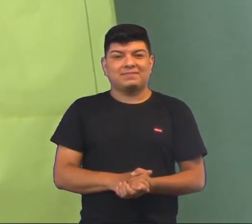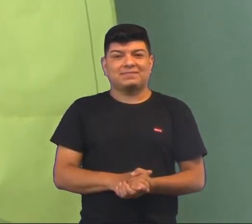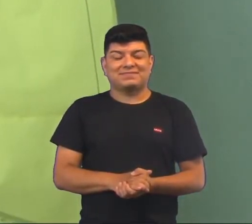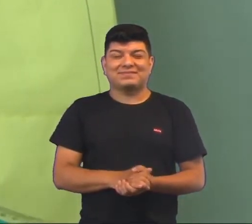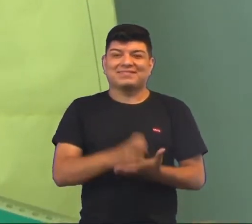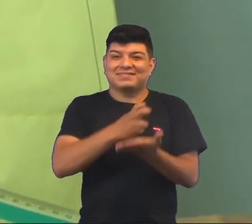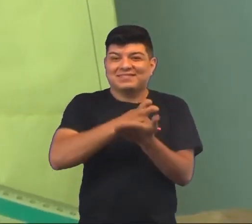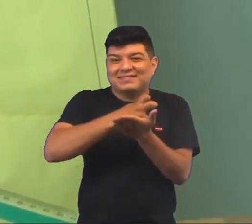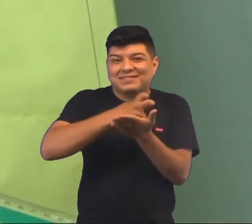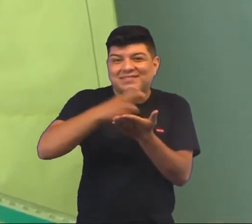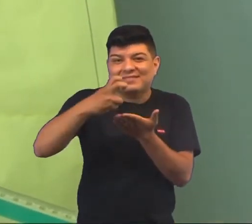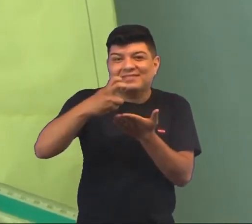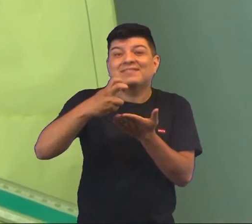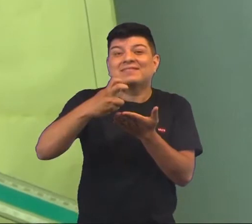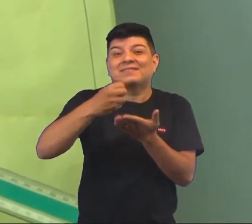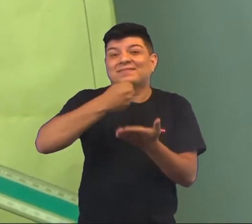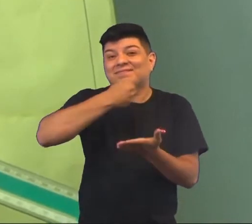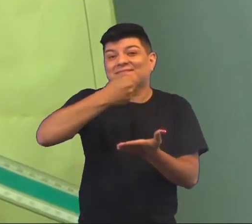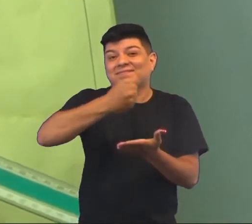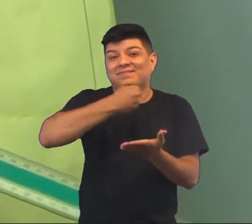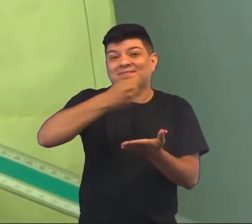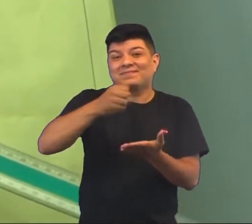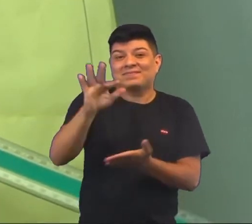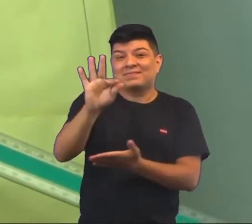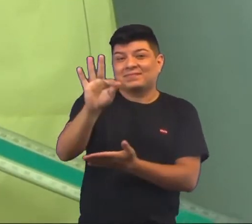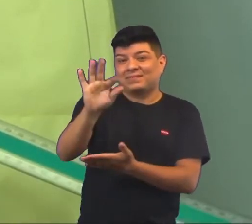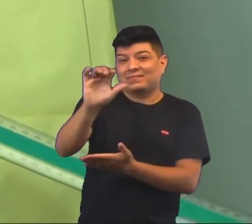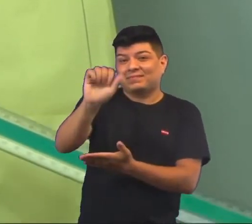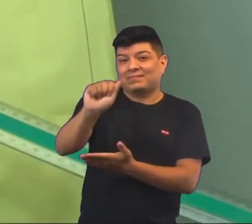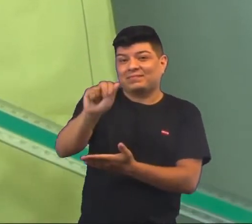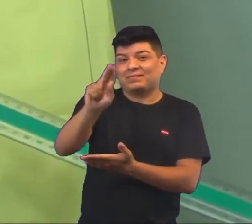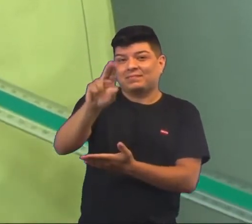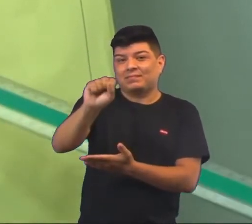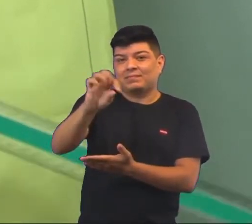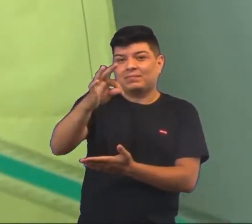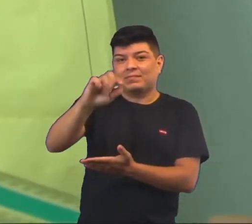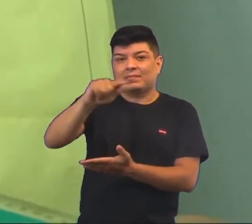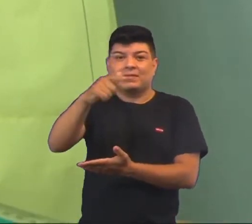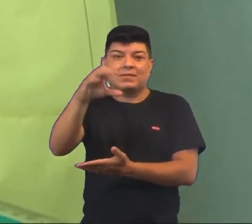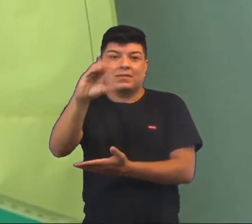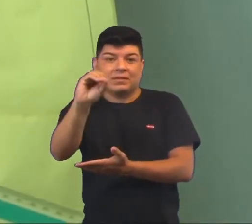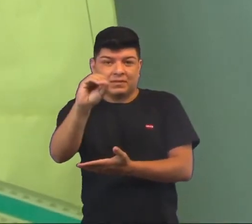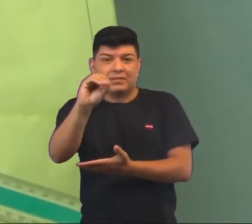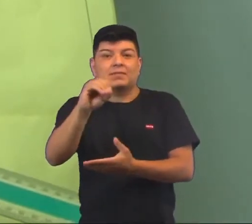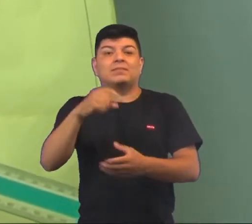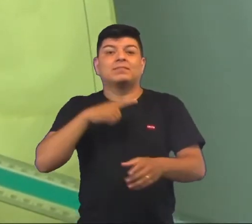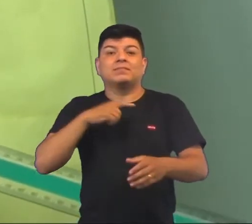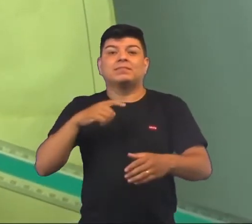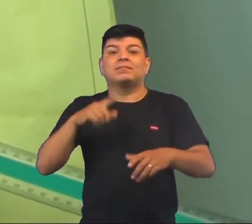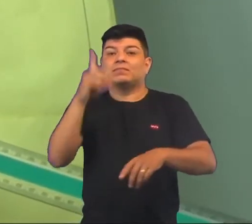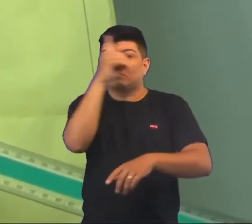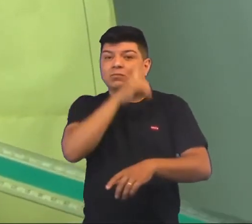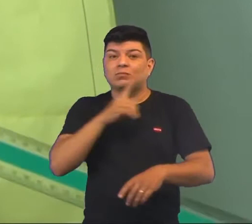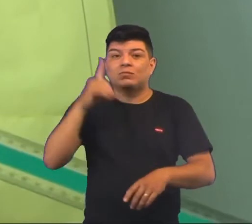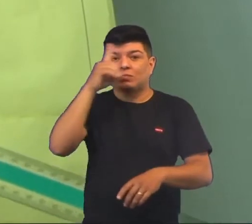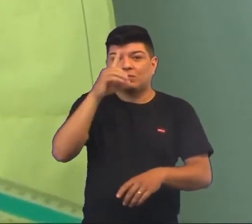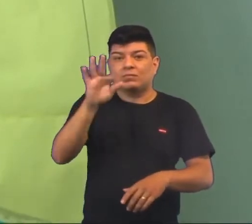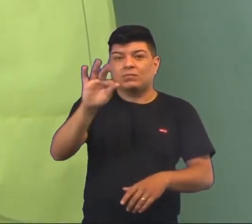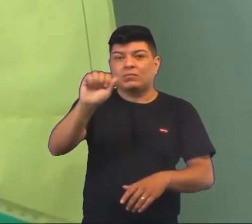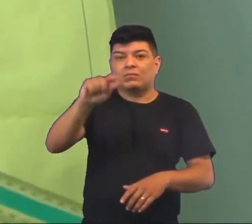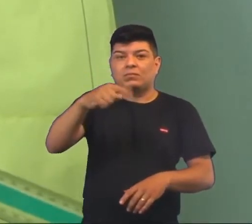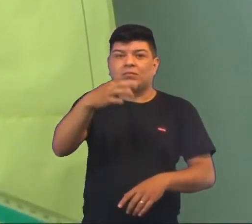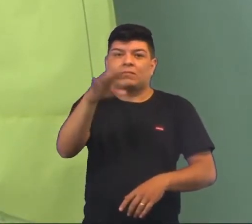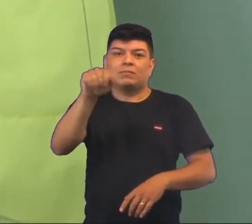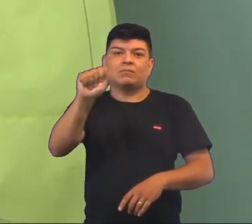É a saída do apresentador Faustão da emissora Globo e do programa Domingão do Faustão.